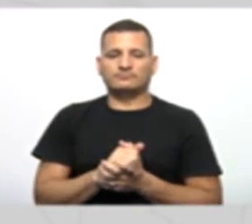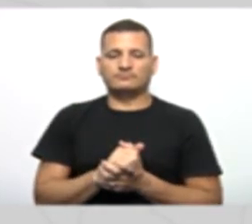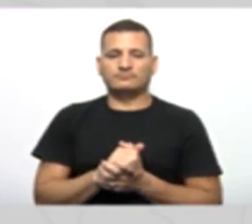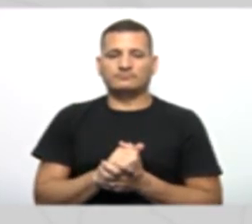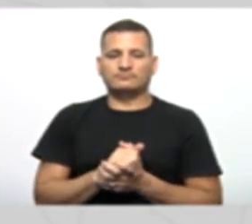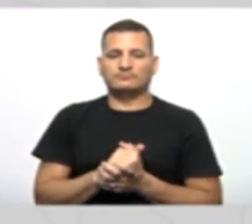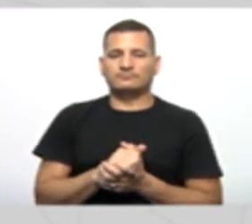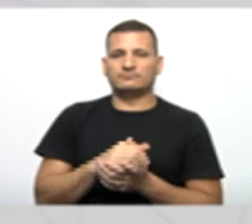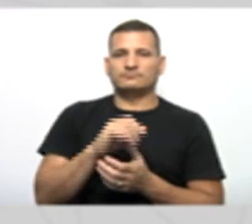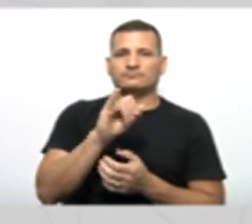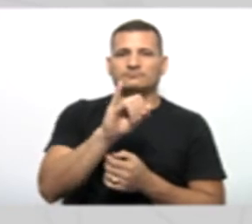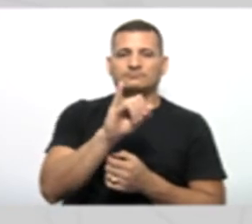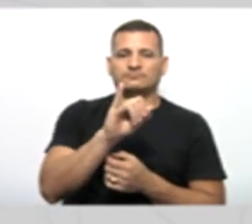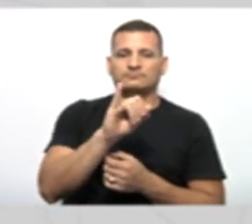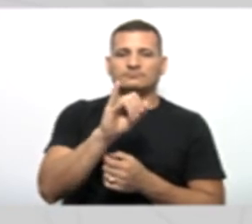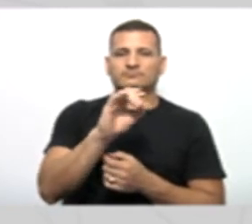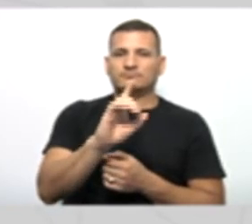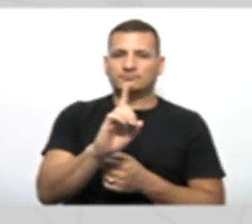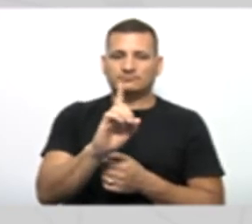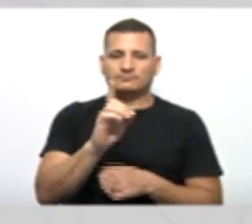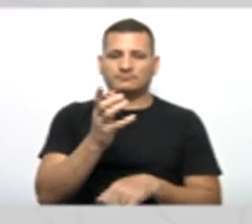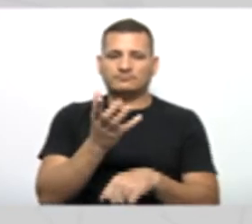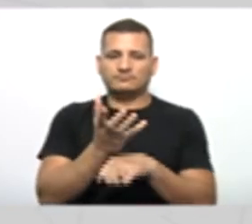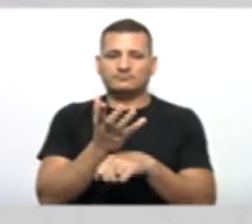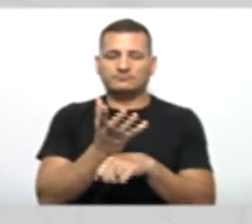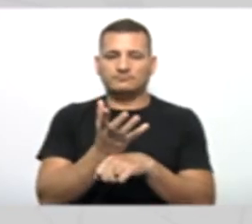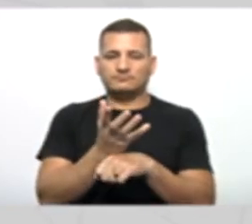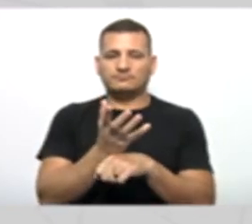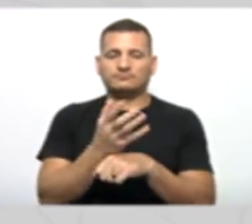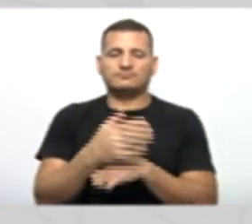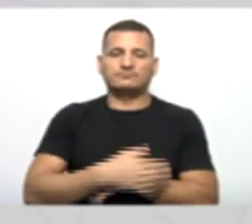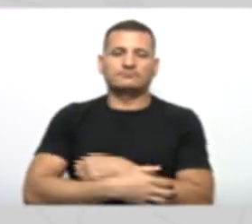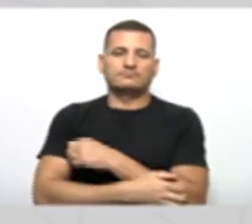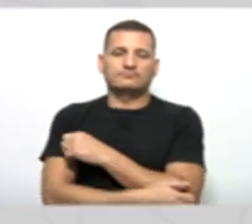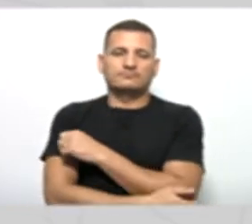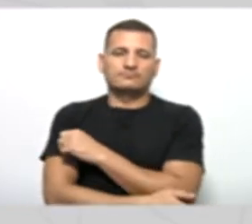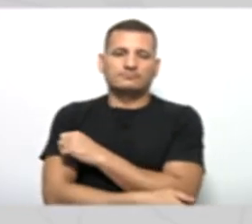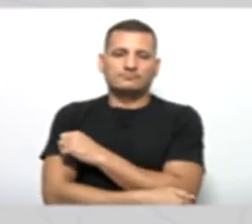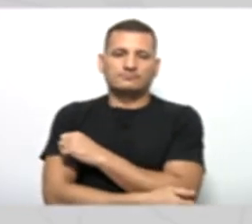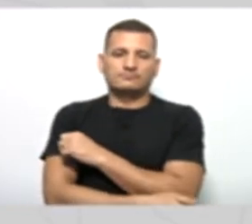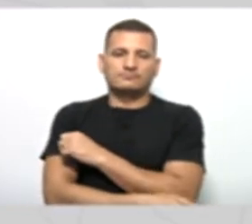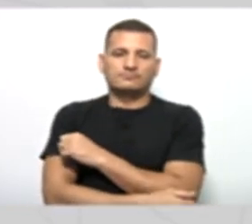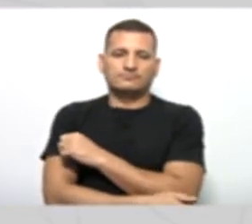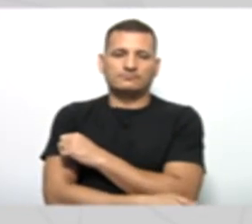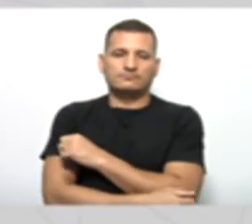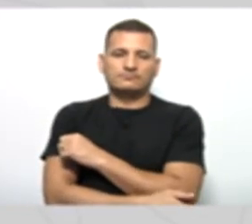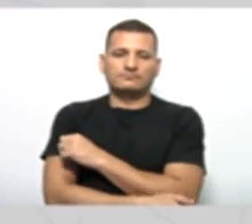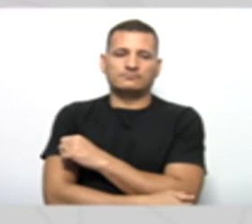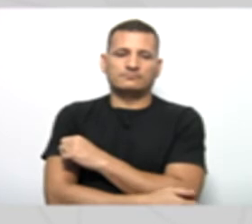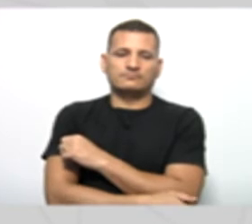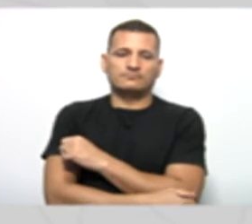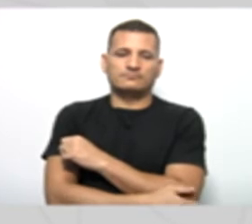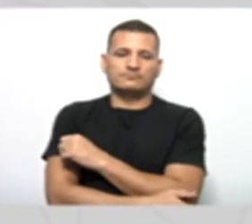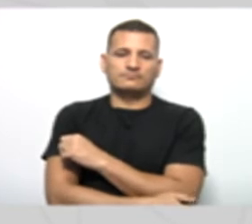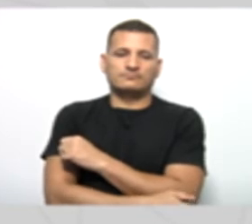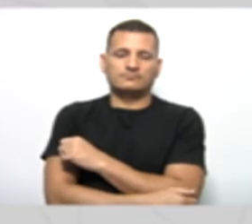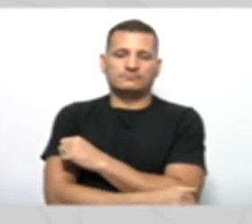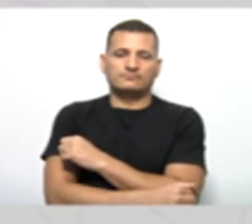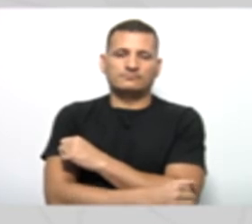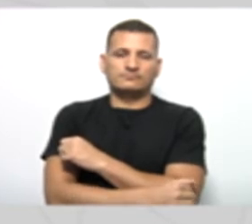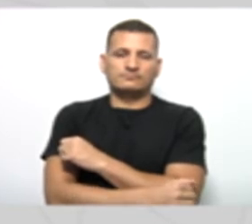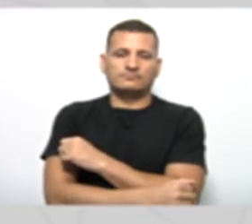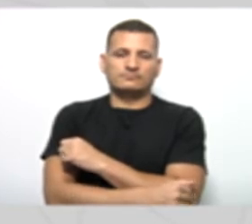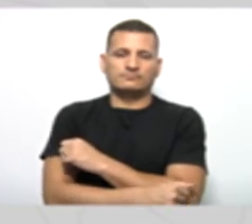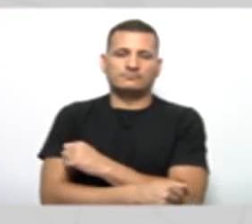o ID disciplina do tipo inteiro, not null,